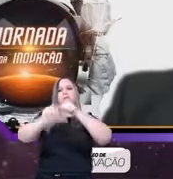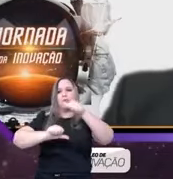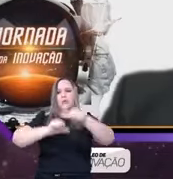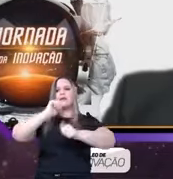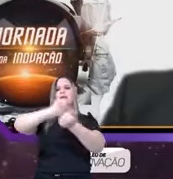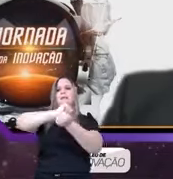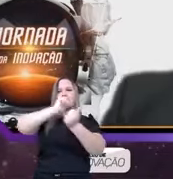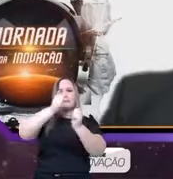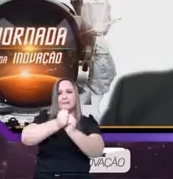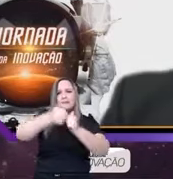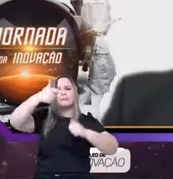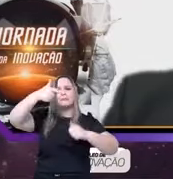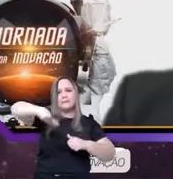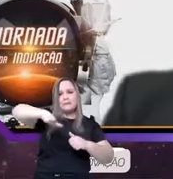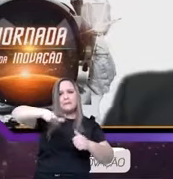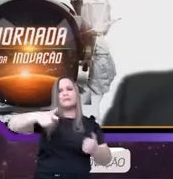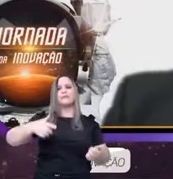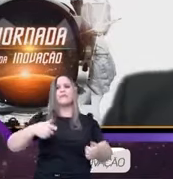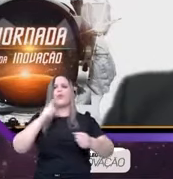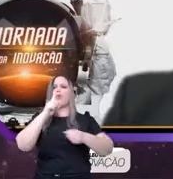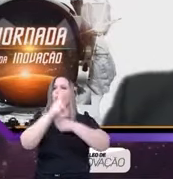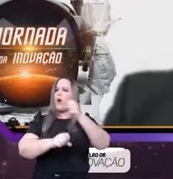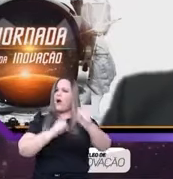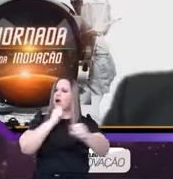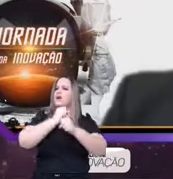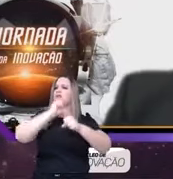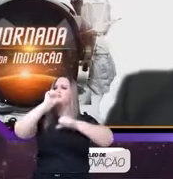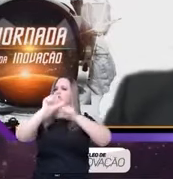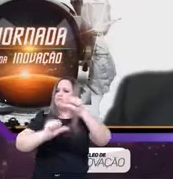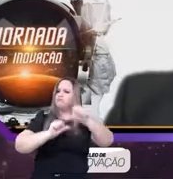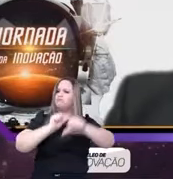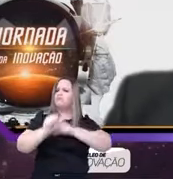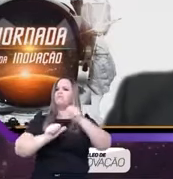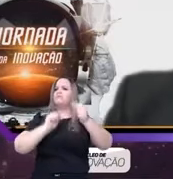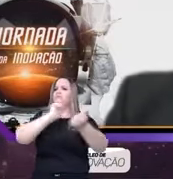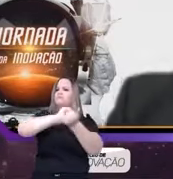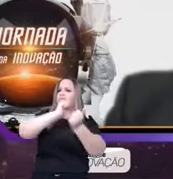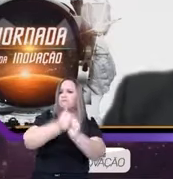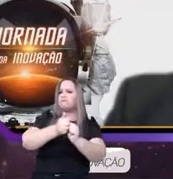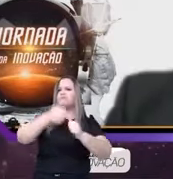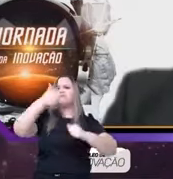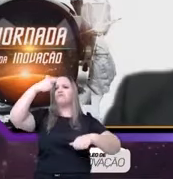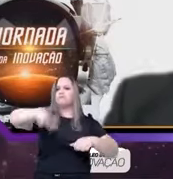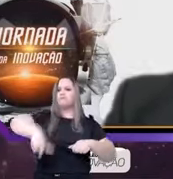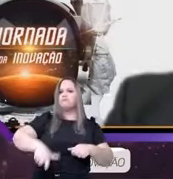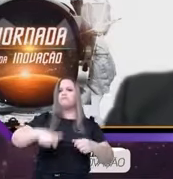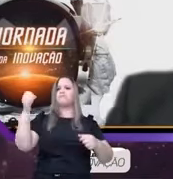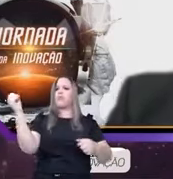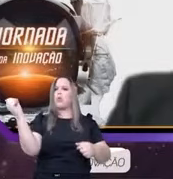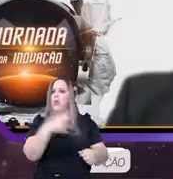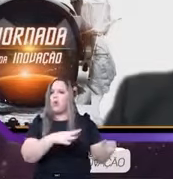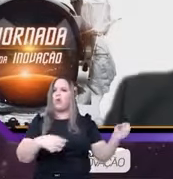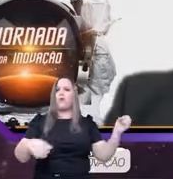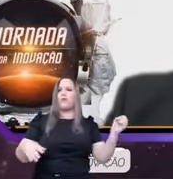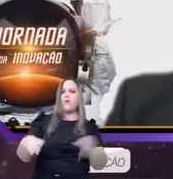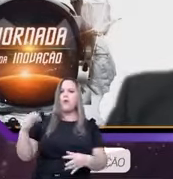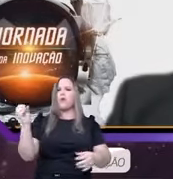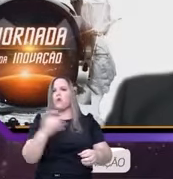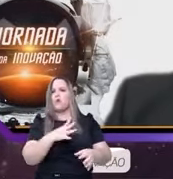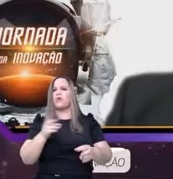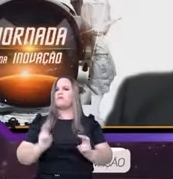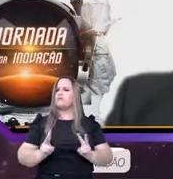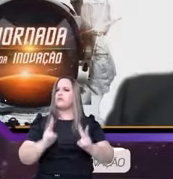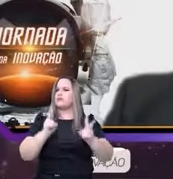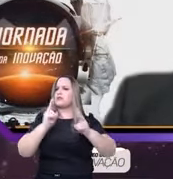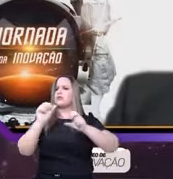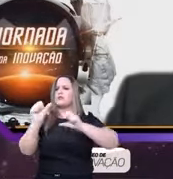tanto do ponto de vista de modelo do planejamento estratégico, quanto de execução, e essa execução ponto de vista prático, para cada uma das organizações e áreas, é